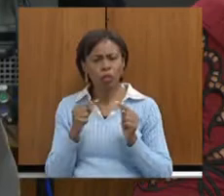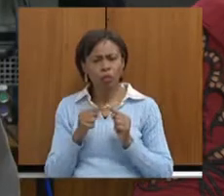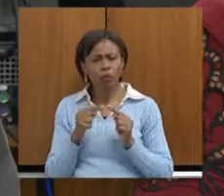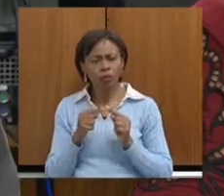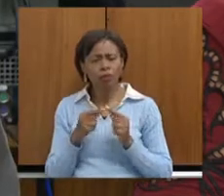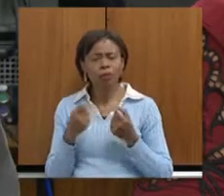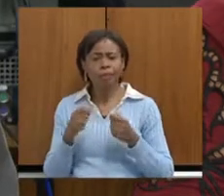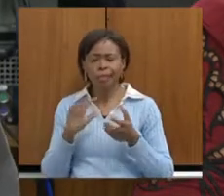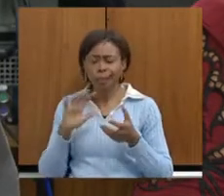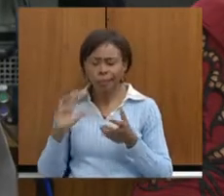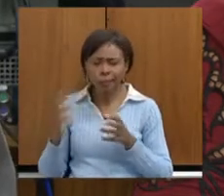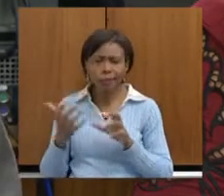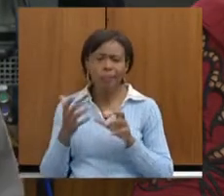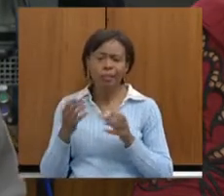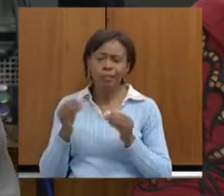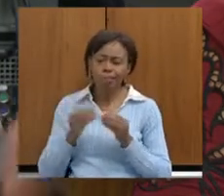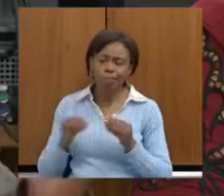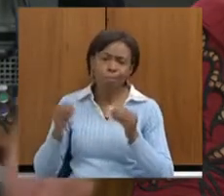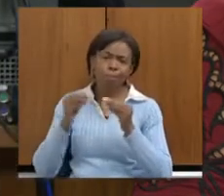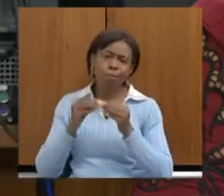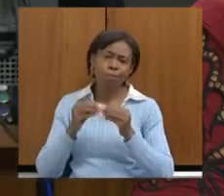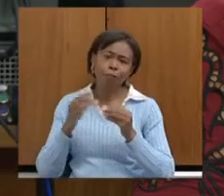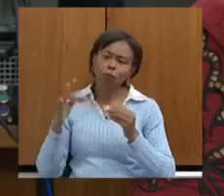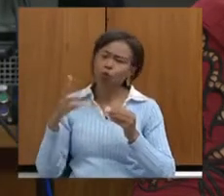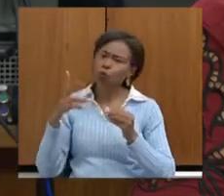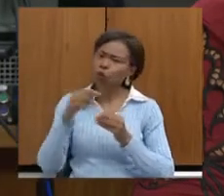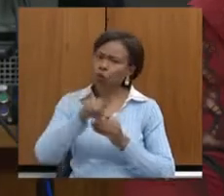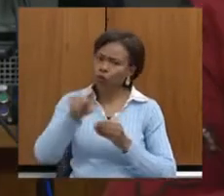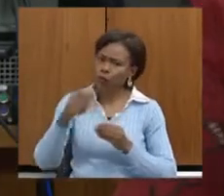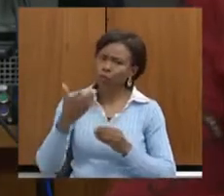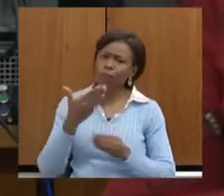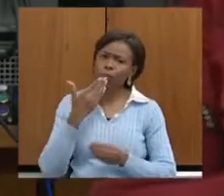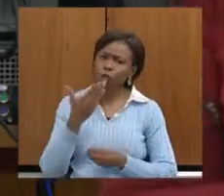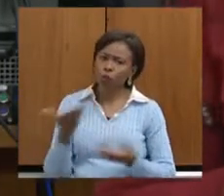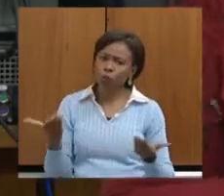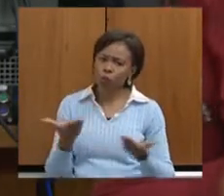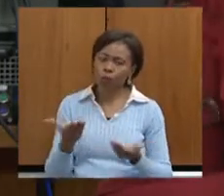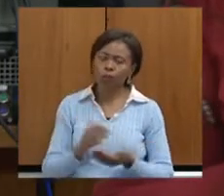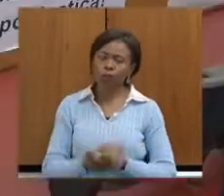a reparação queremos tem que dar conta de abarcar tudo que vocês falaram que hoje